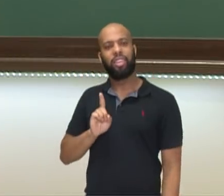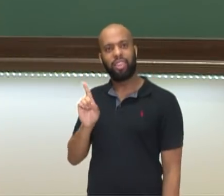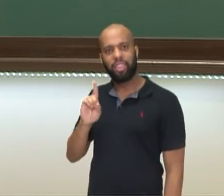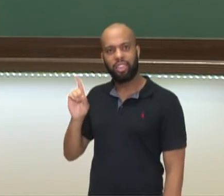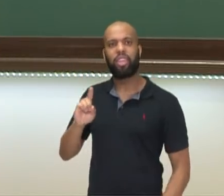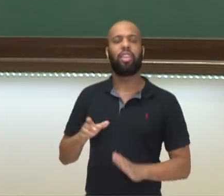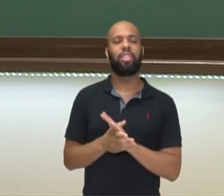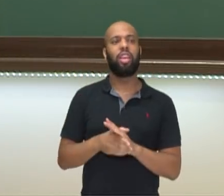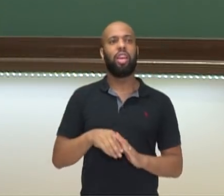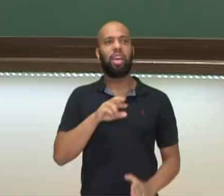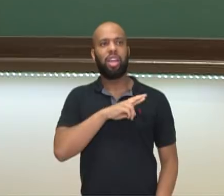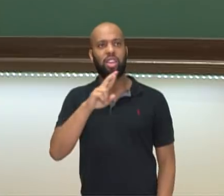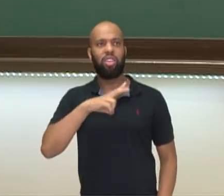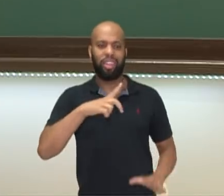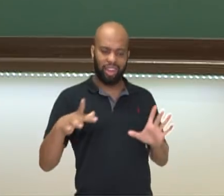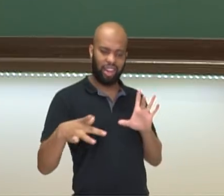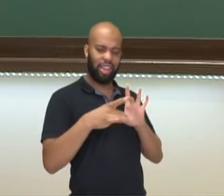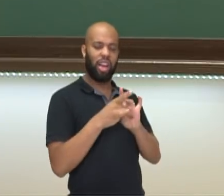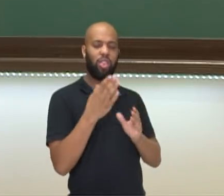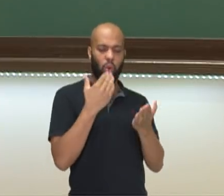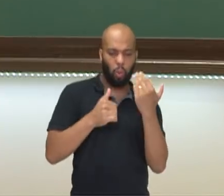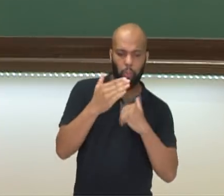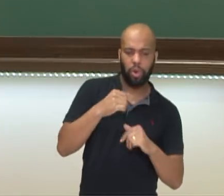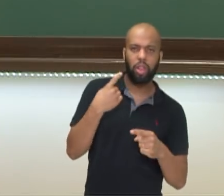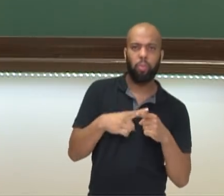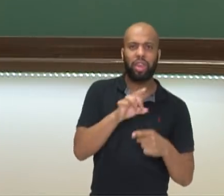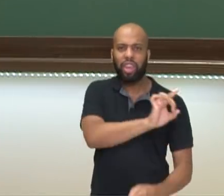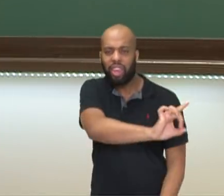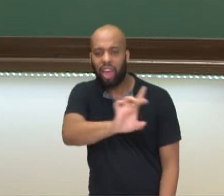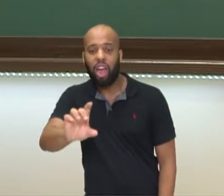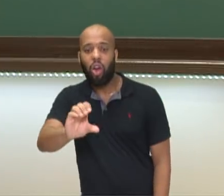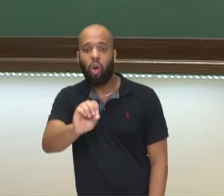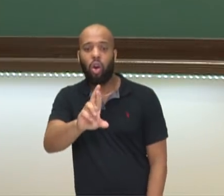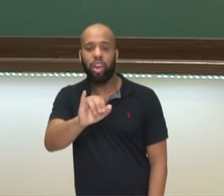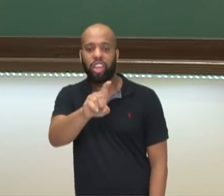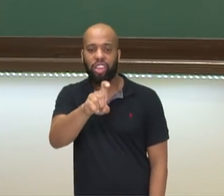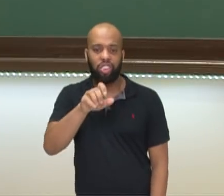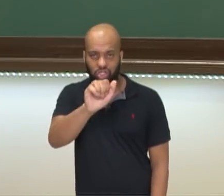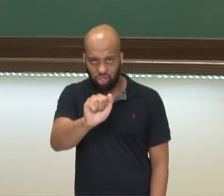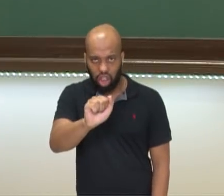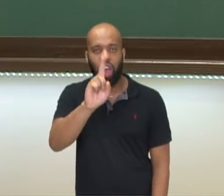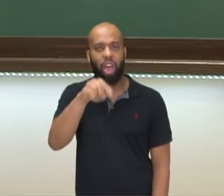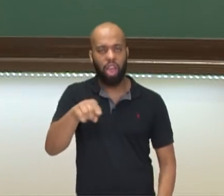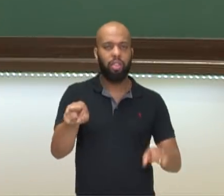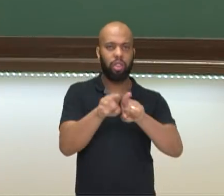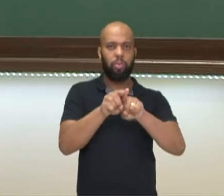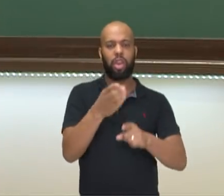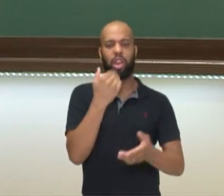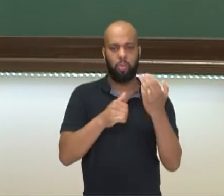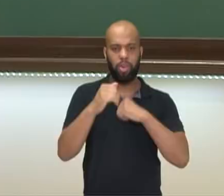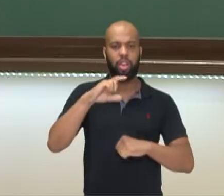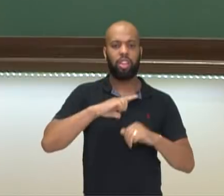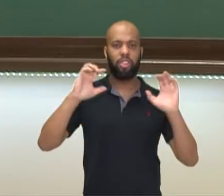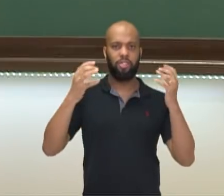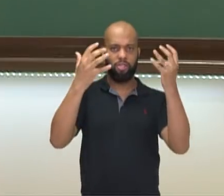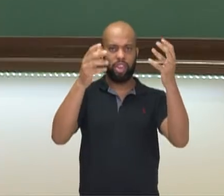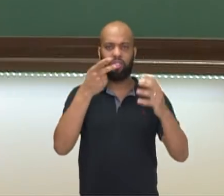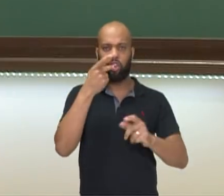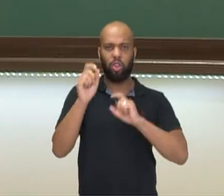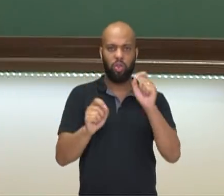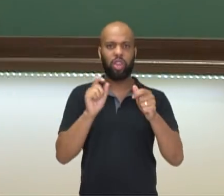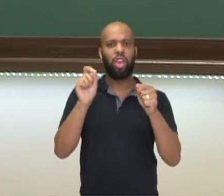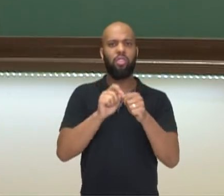uma religião ligada a alimentos, cada orixá tem o seu alimento, muitas festas, e também pregam fazer o bem sem